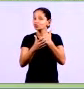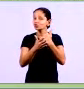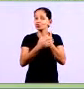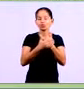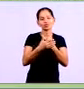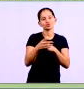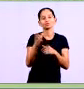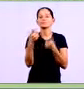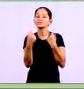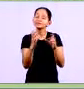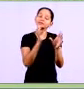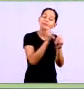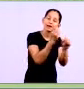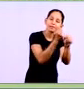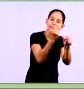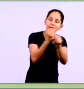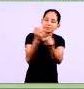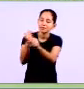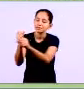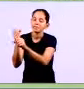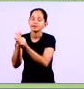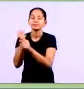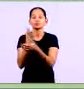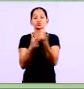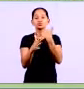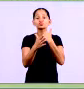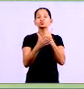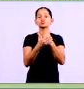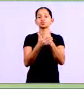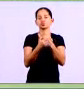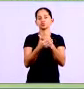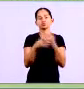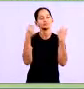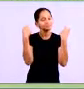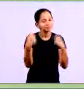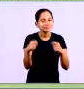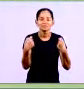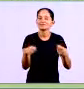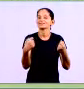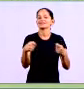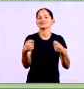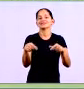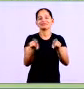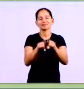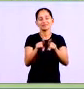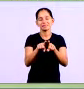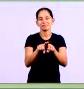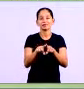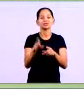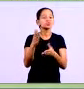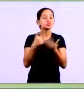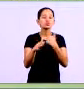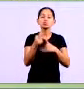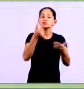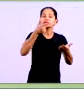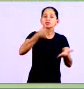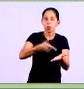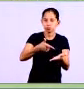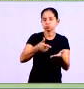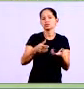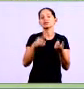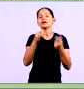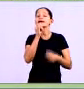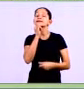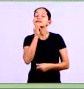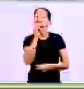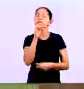ok? Todas as partes e considerar todos os custos. Aí o cara fala assim, por